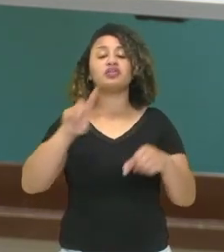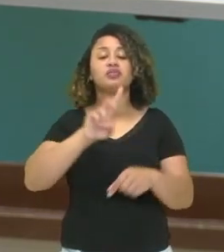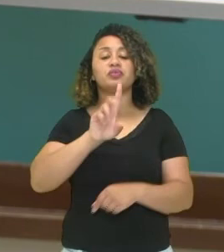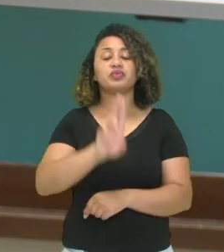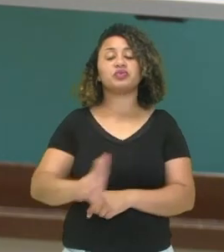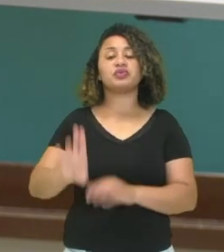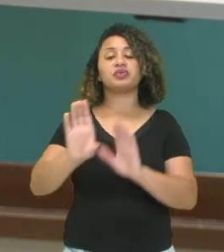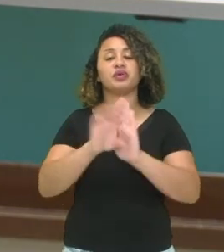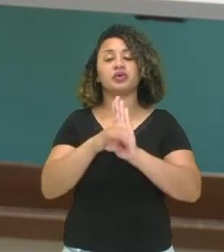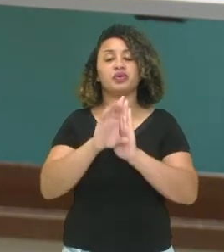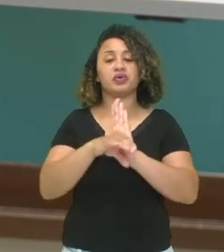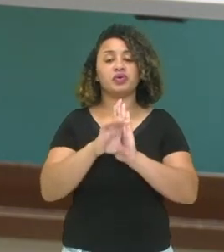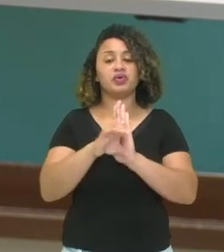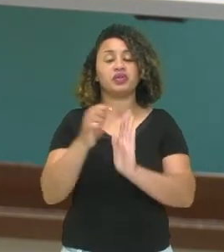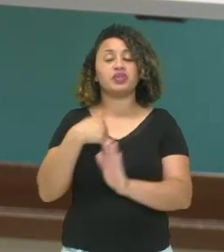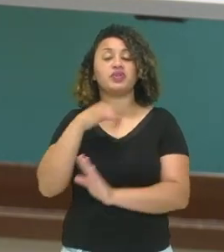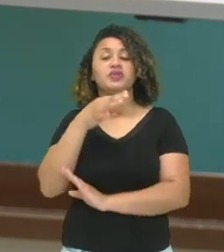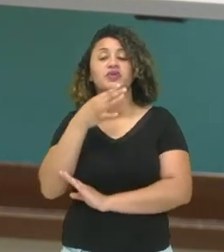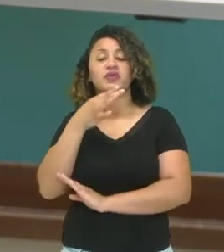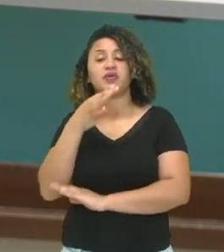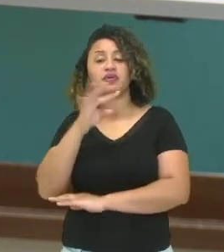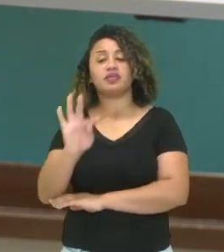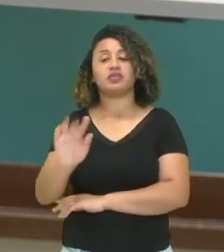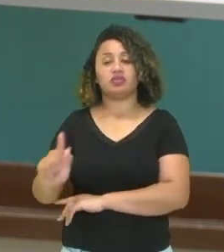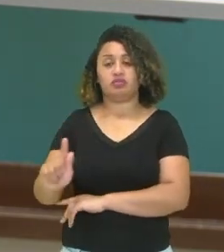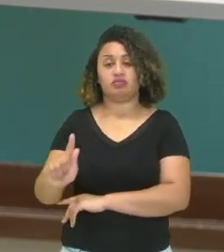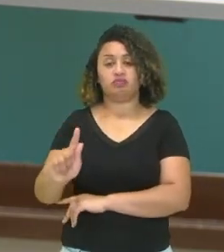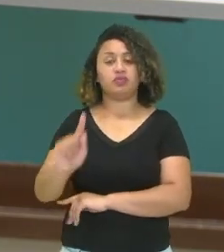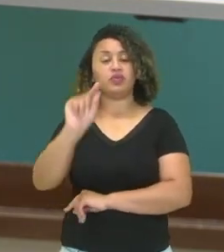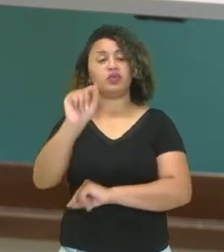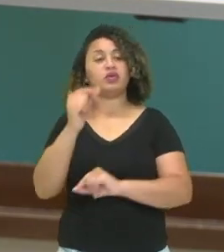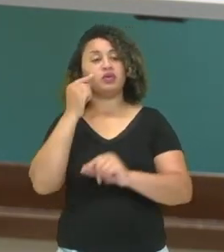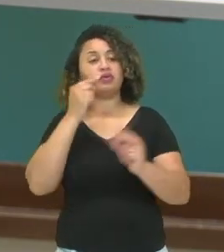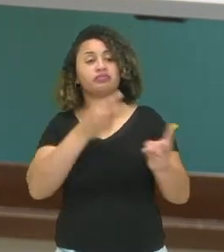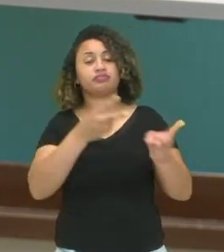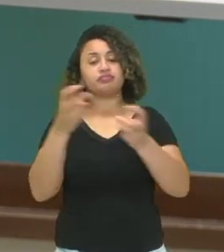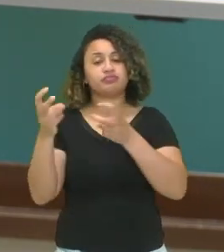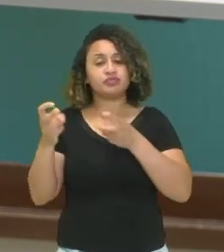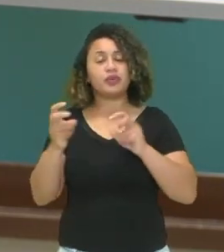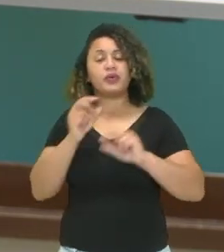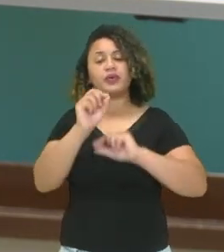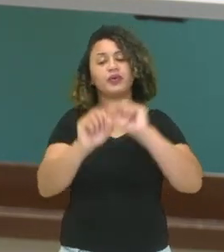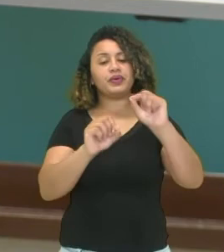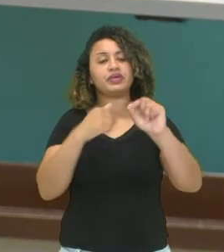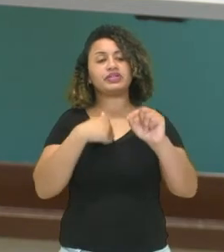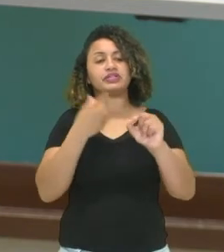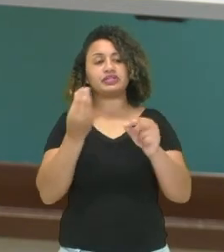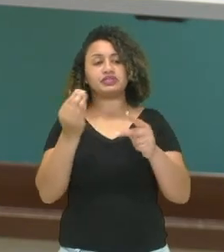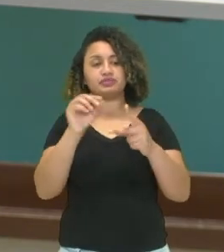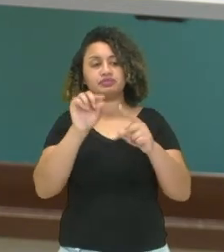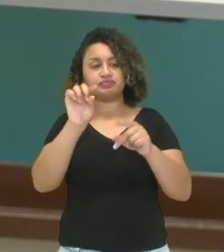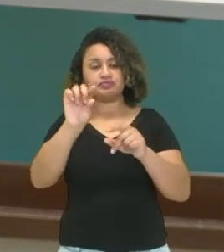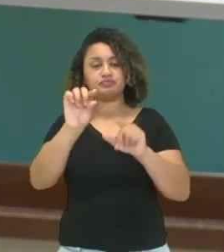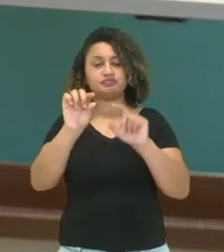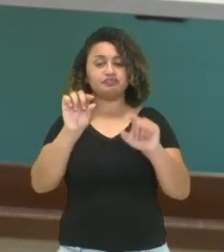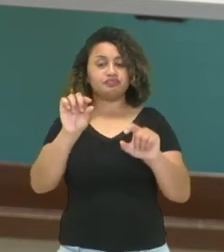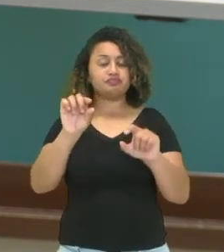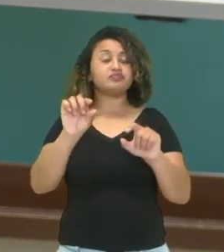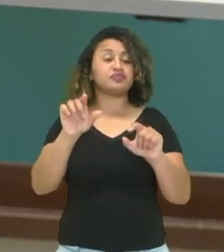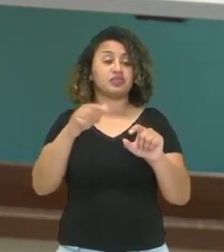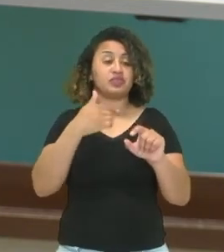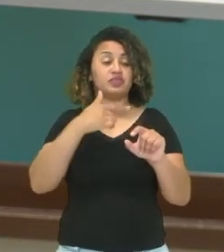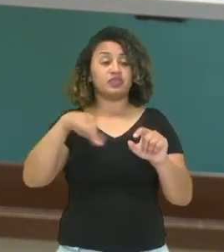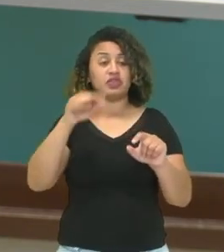conceito que a gente já conhece de tangente, né? Olhando aqui, ó, se eu marcar esse ponto, vocês não vão ver que dá